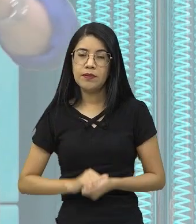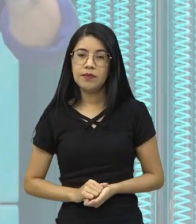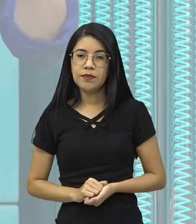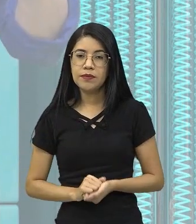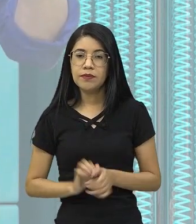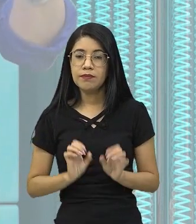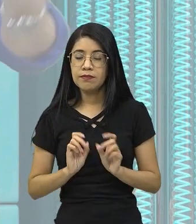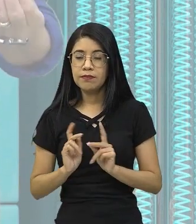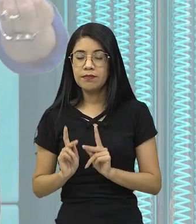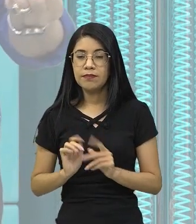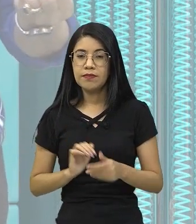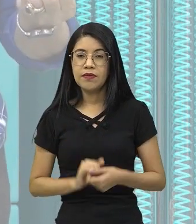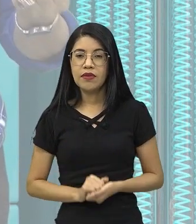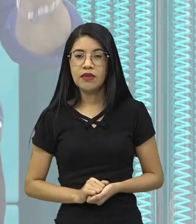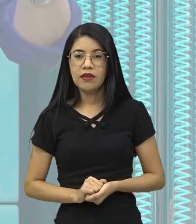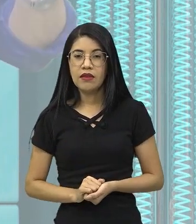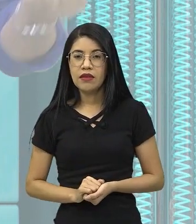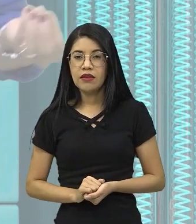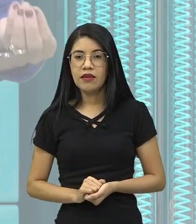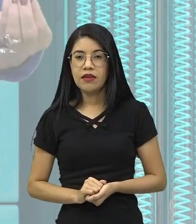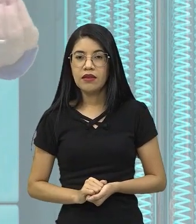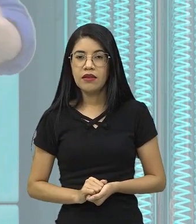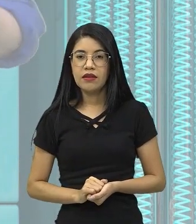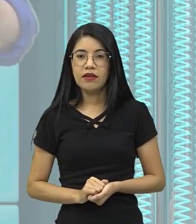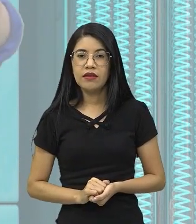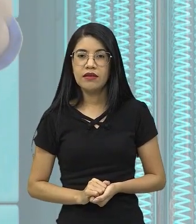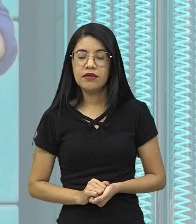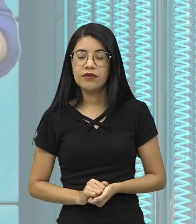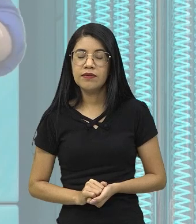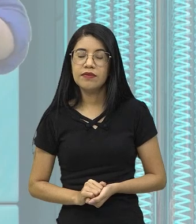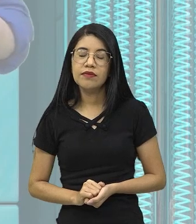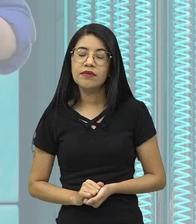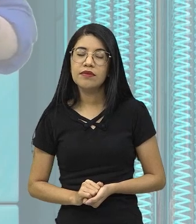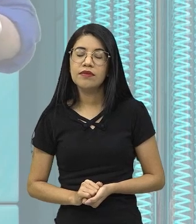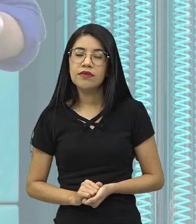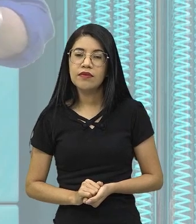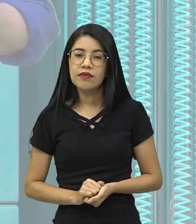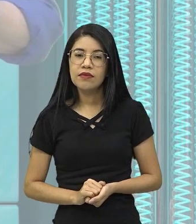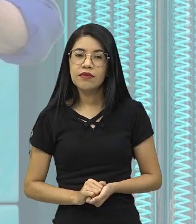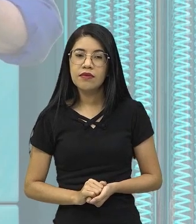bem. Então, a exatidão, ela vai ter